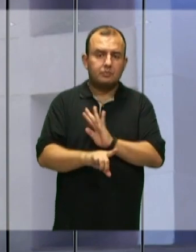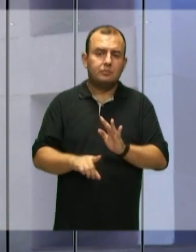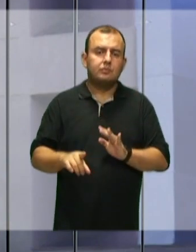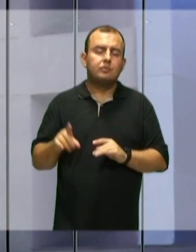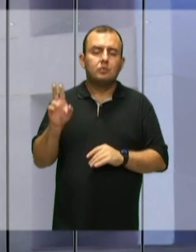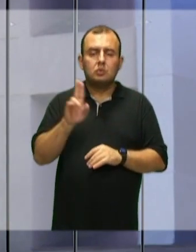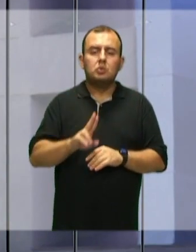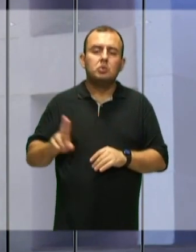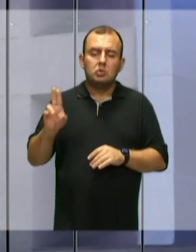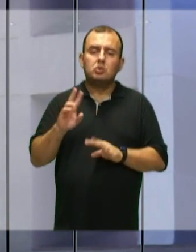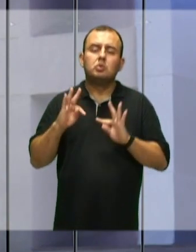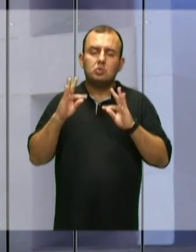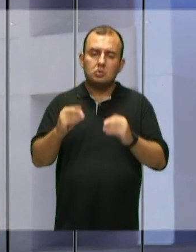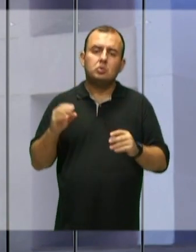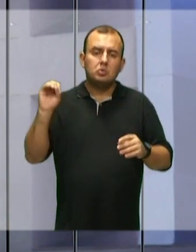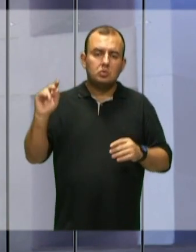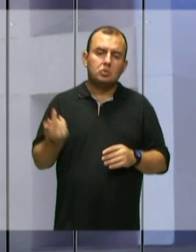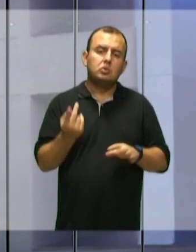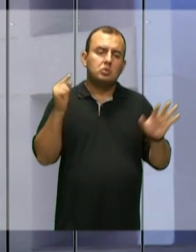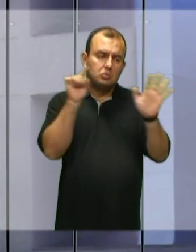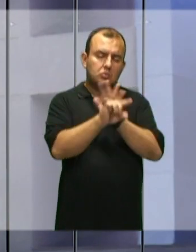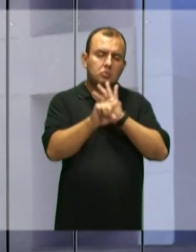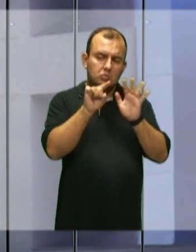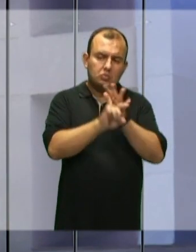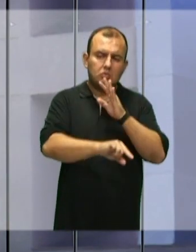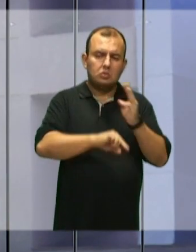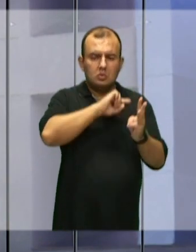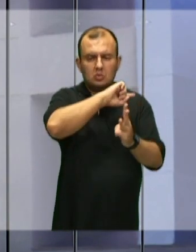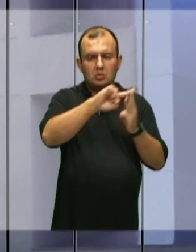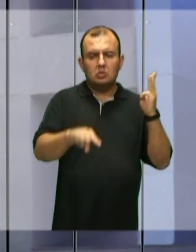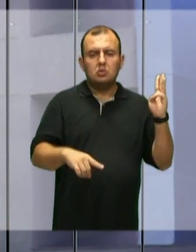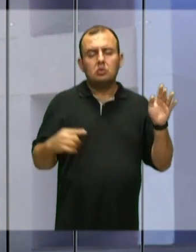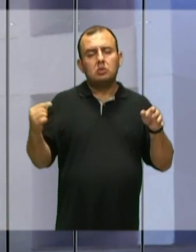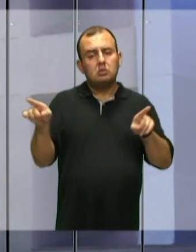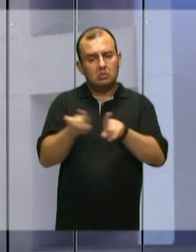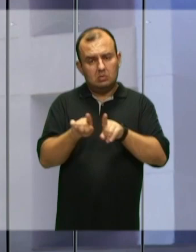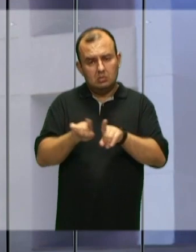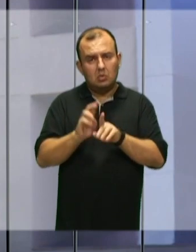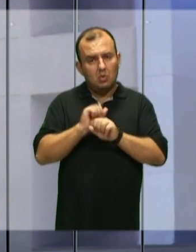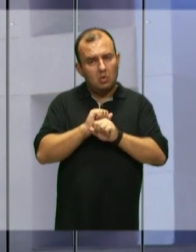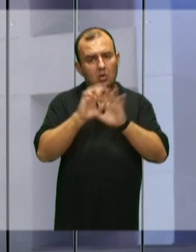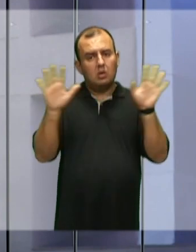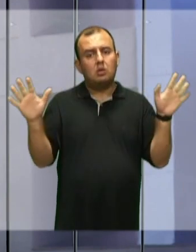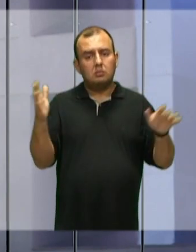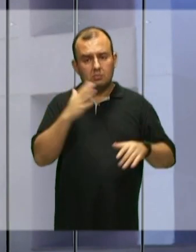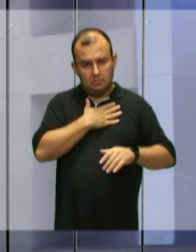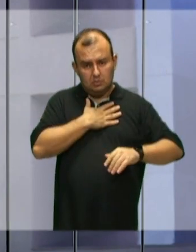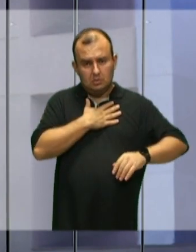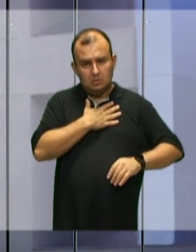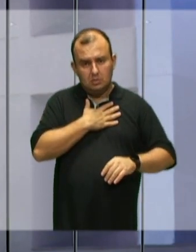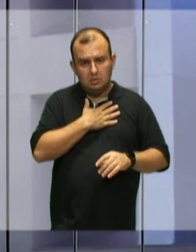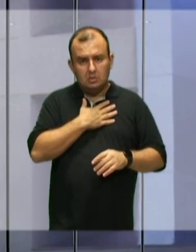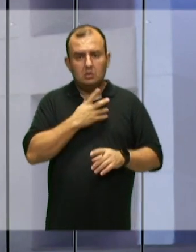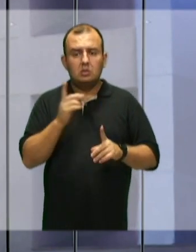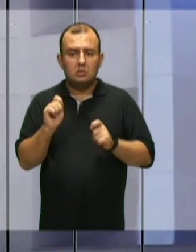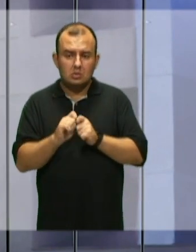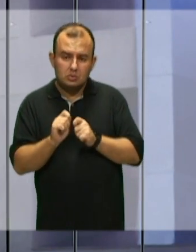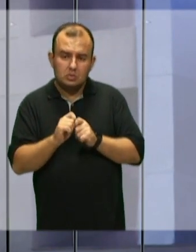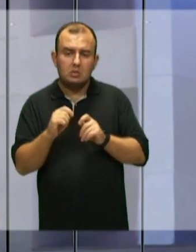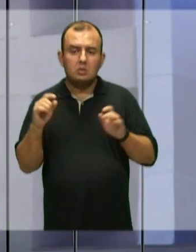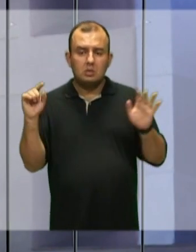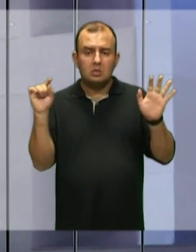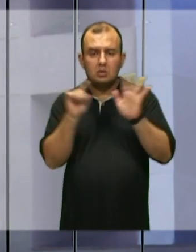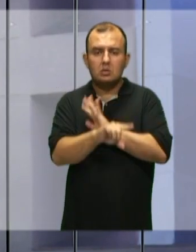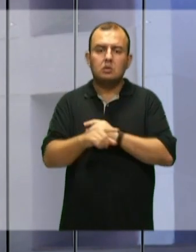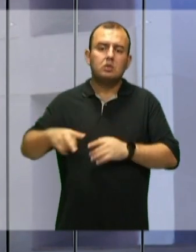todas as oportunidades que tive para questionar os secretários E também denunciantes o que ficou muito claro para mim inclusive eu fiz esse questionamento e